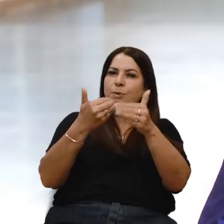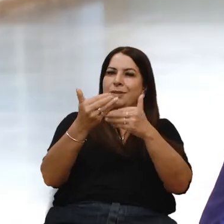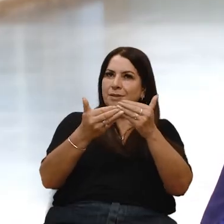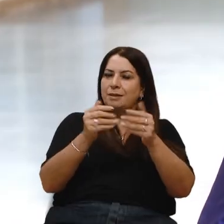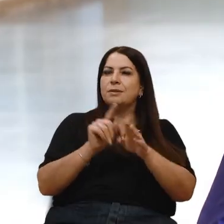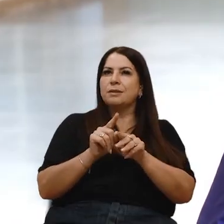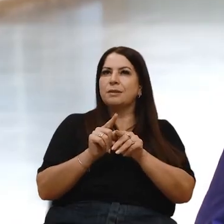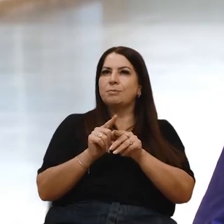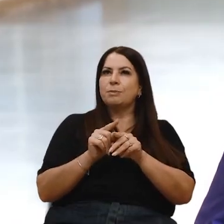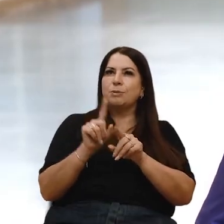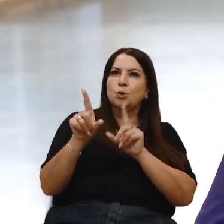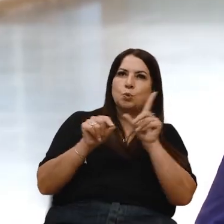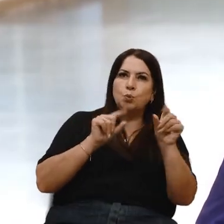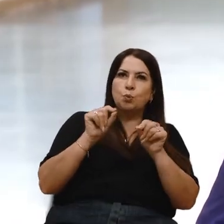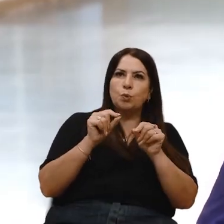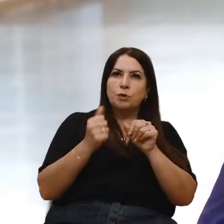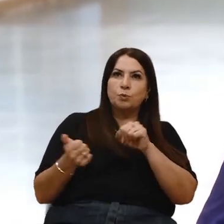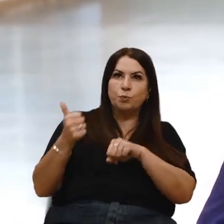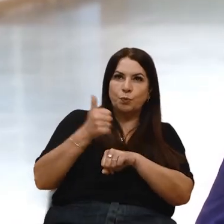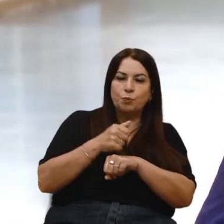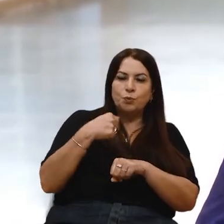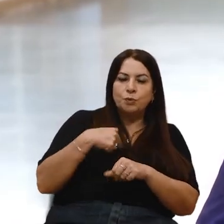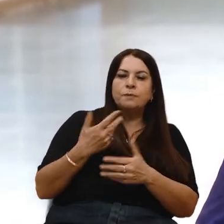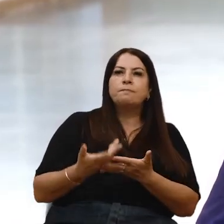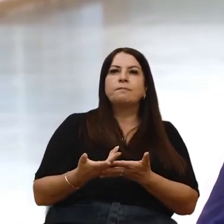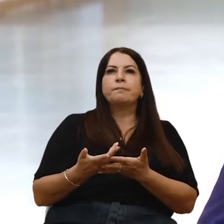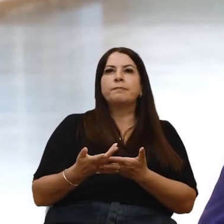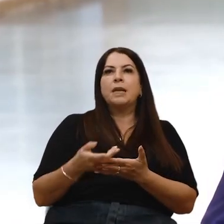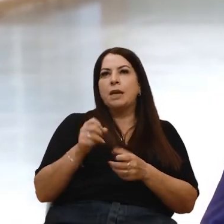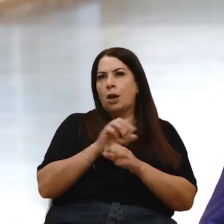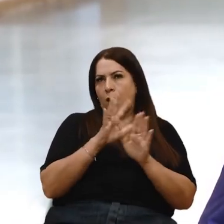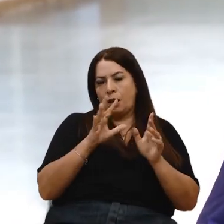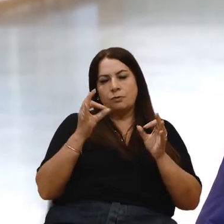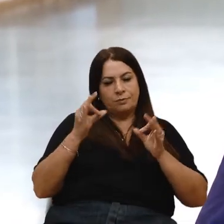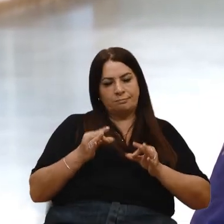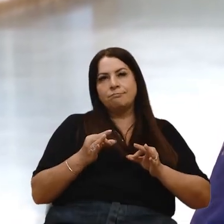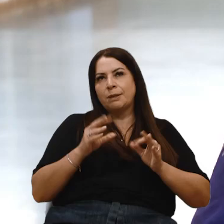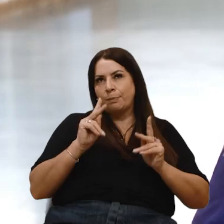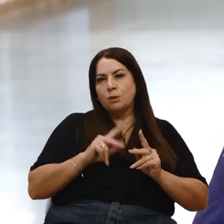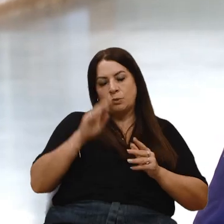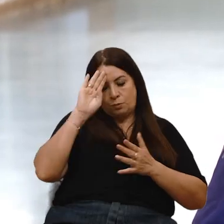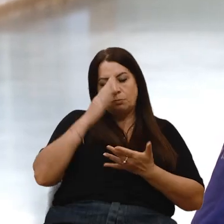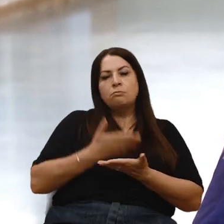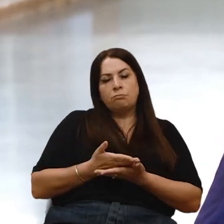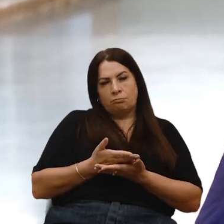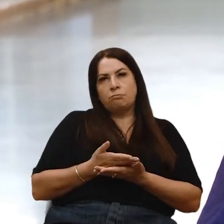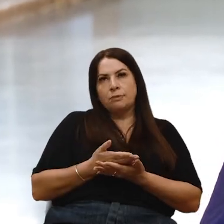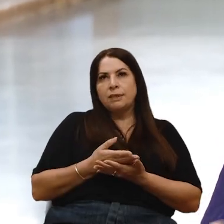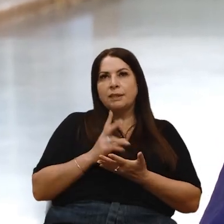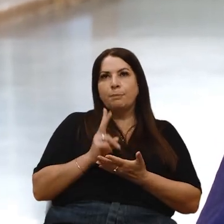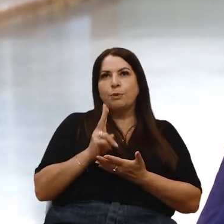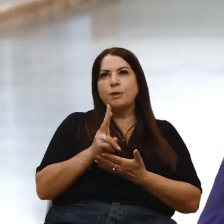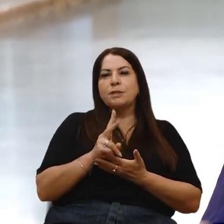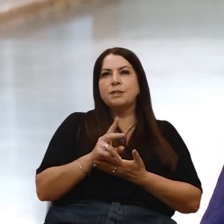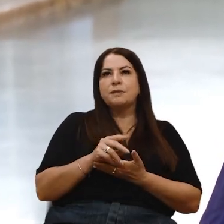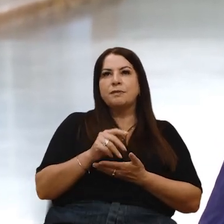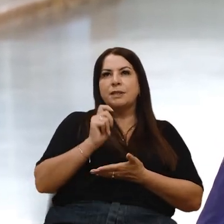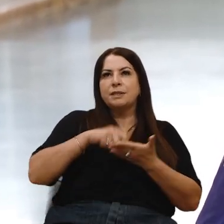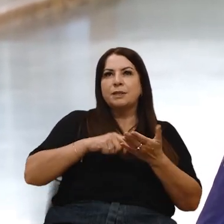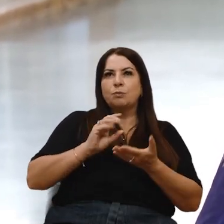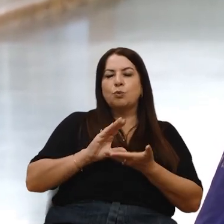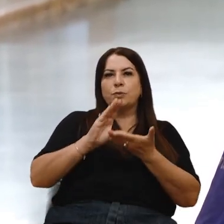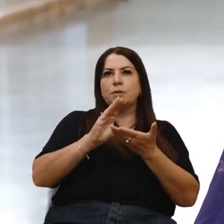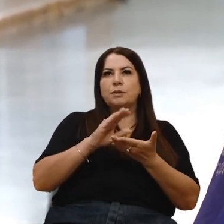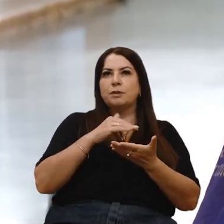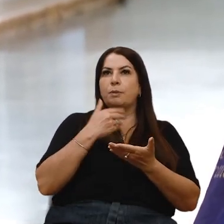no processo, sim, de uma definição de um sucessor, né? Claro, com certeza é alguém de minha confiança, que depois vai ser chancelado pelo